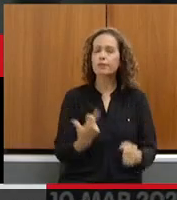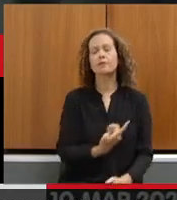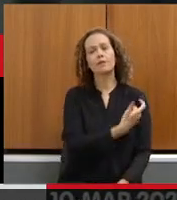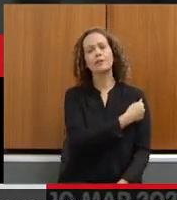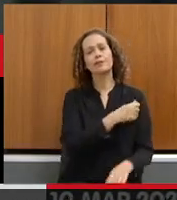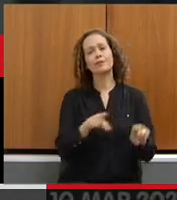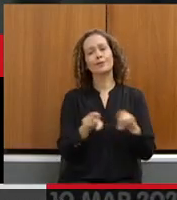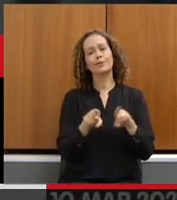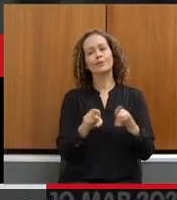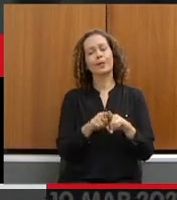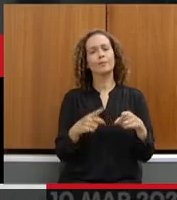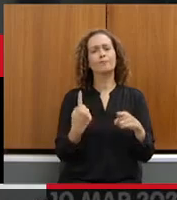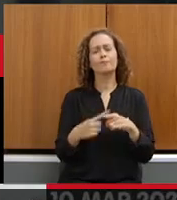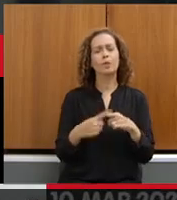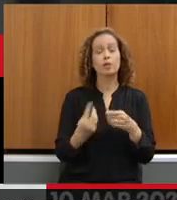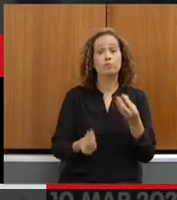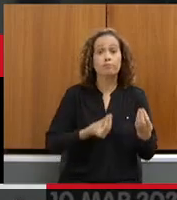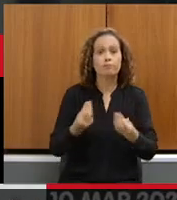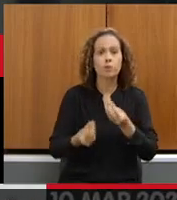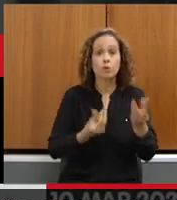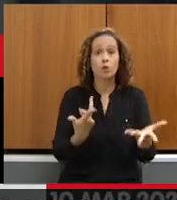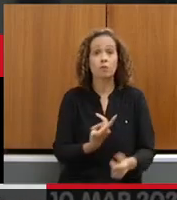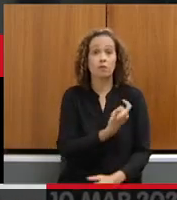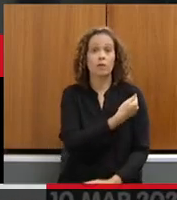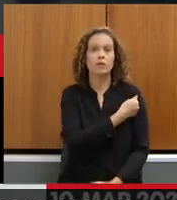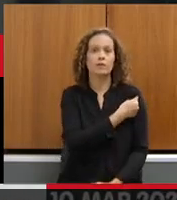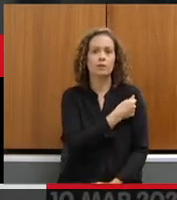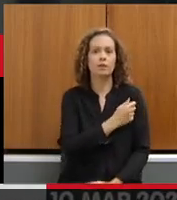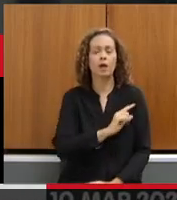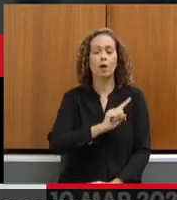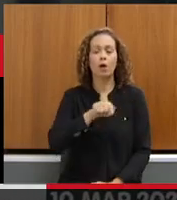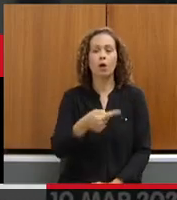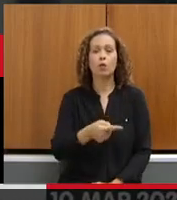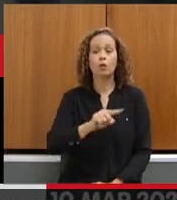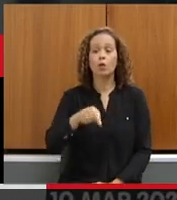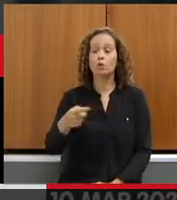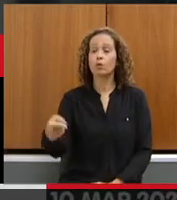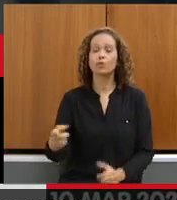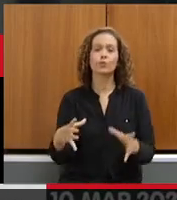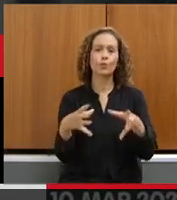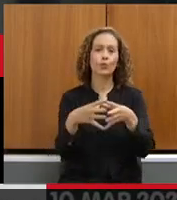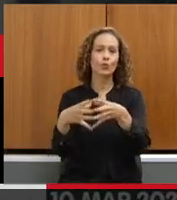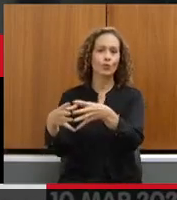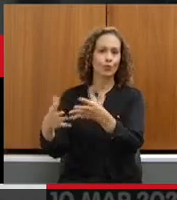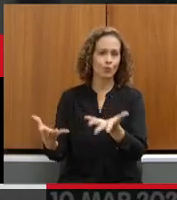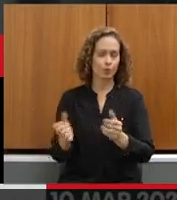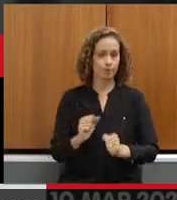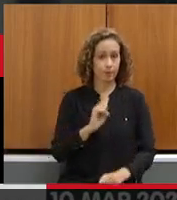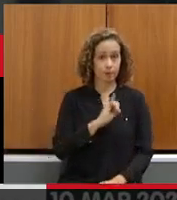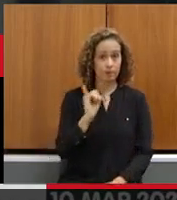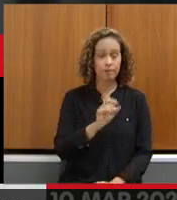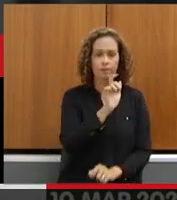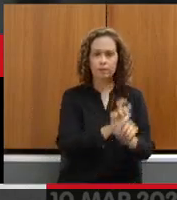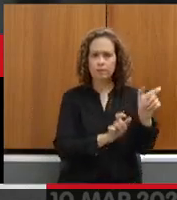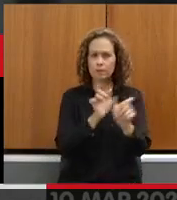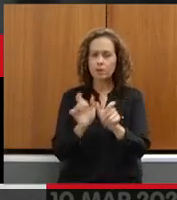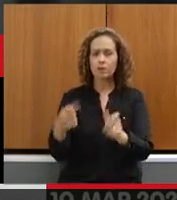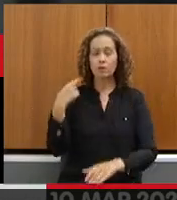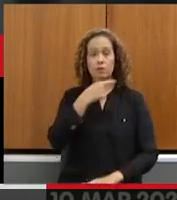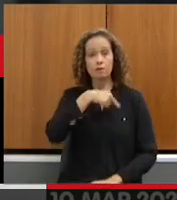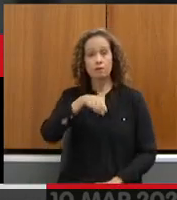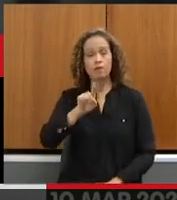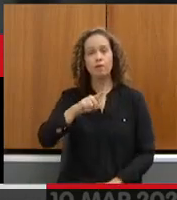vacinado se nós não conseguimos fazer a vacina chega lá se eu tenho que as pessoas que vão ao